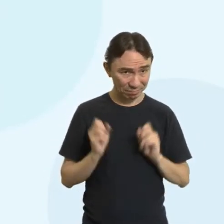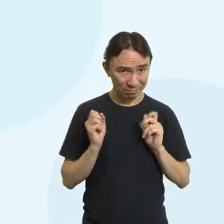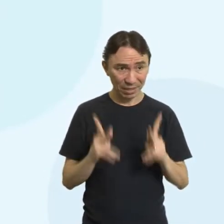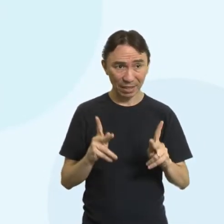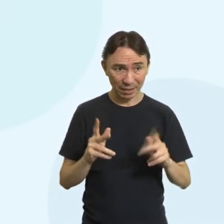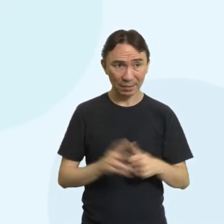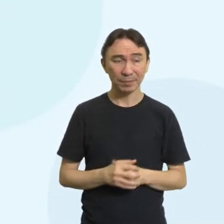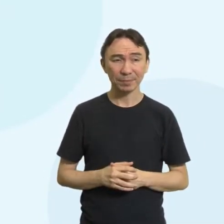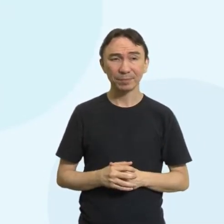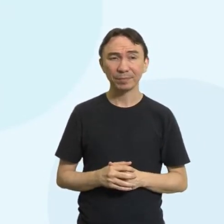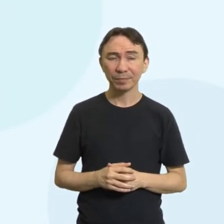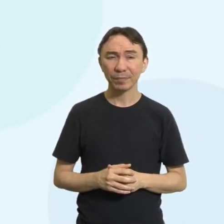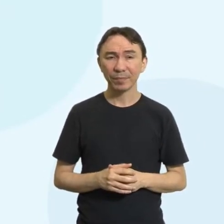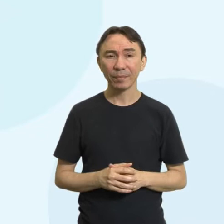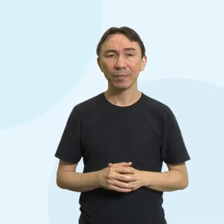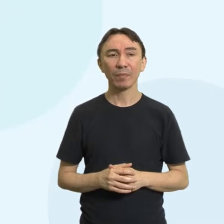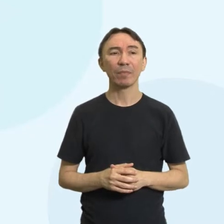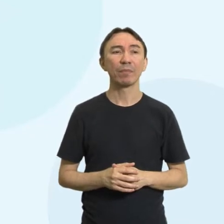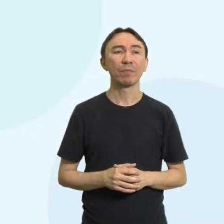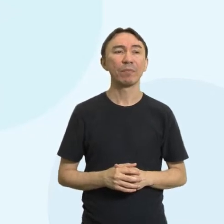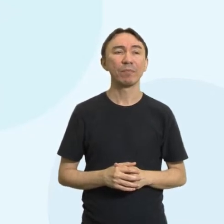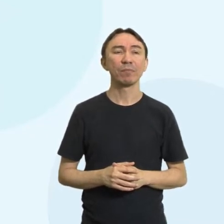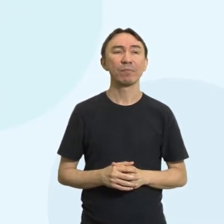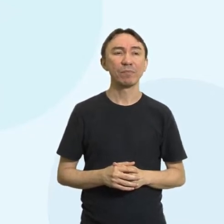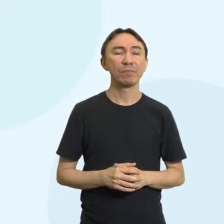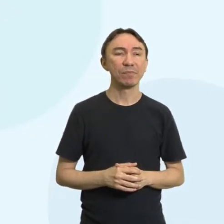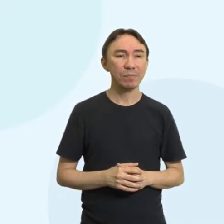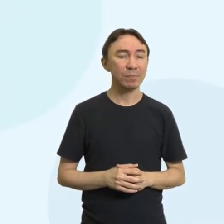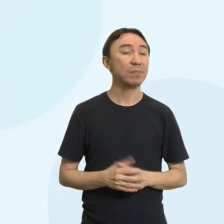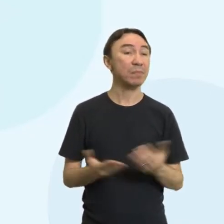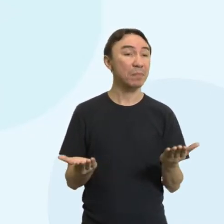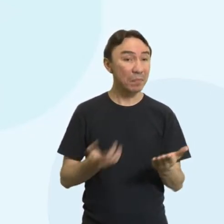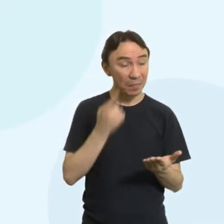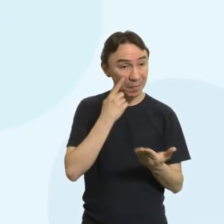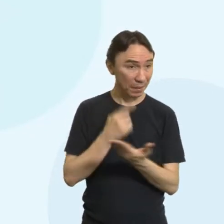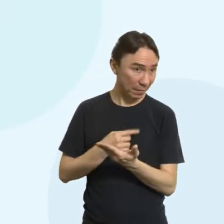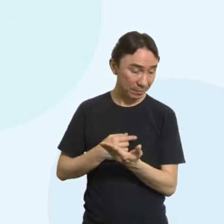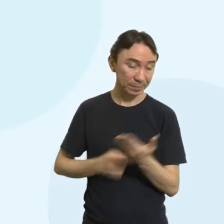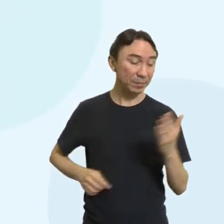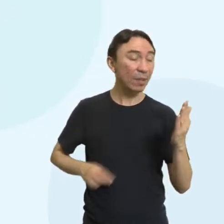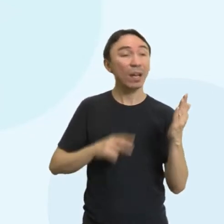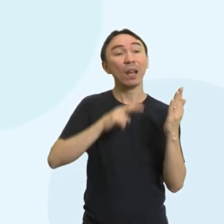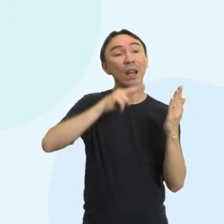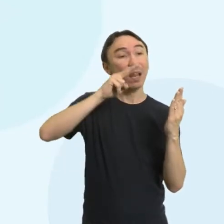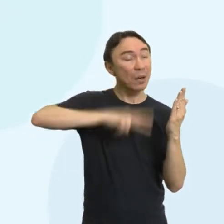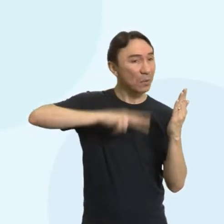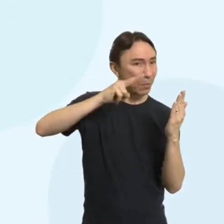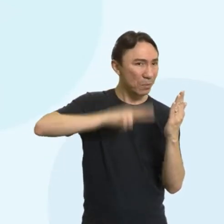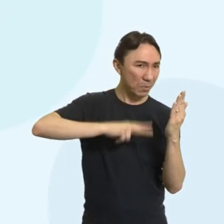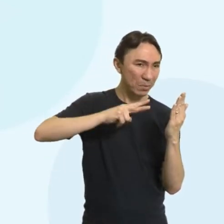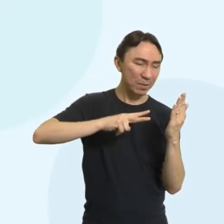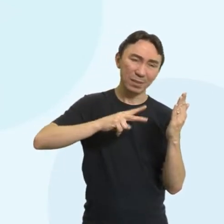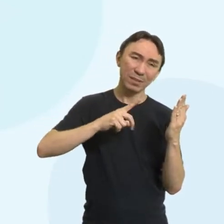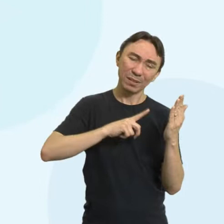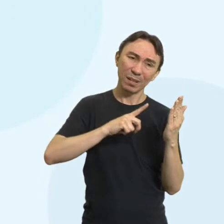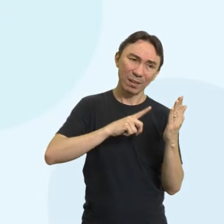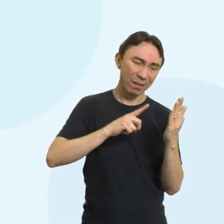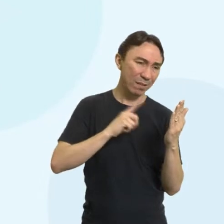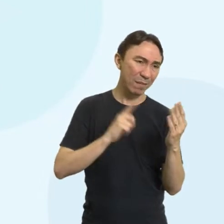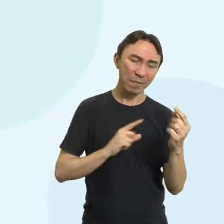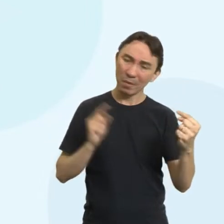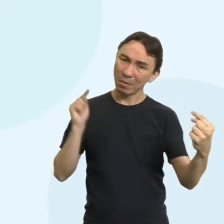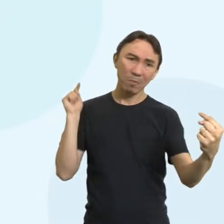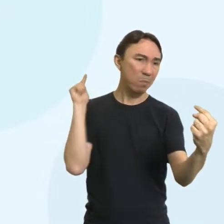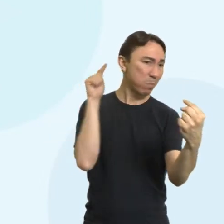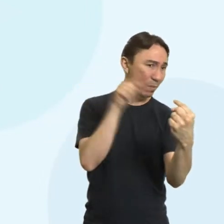cotidiano. Próximo slide, muito obrigada. A leitura, ela sempre apresenta um propósito, nem que seja o